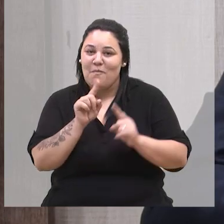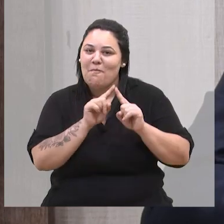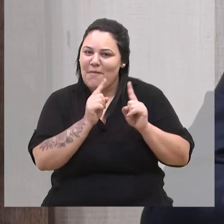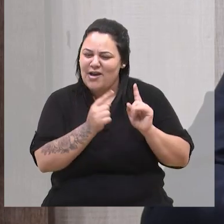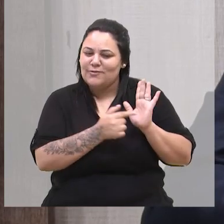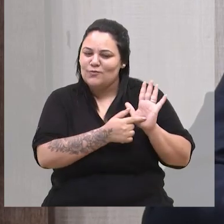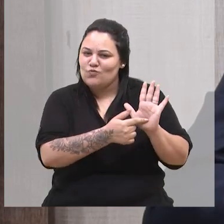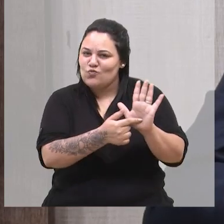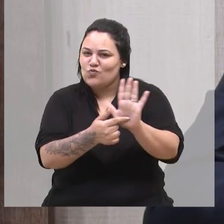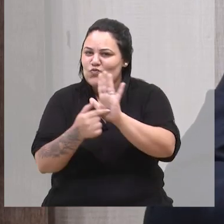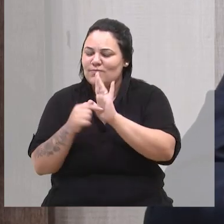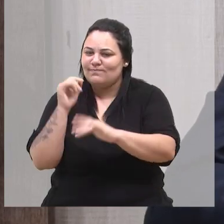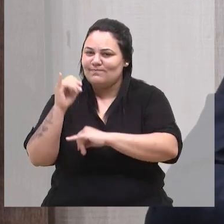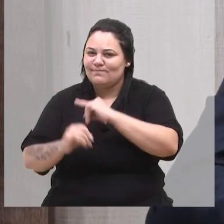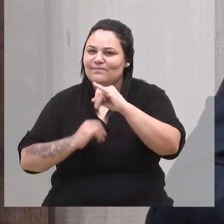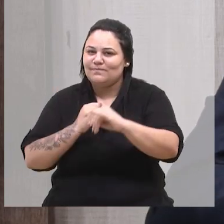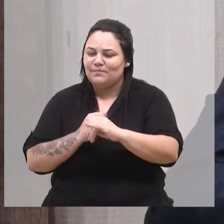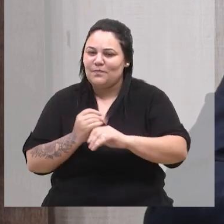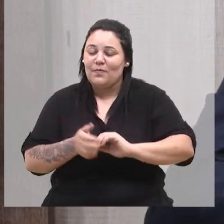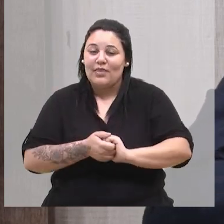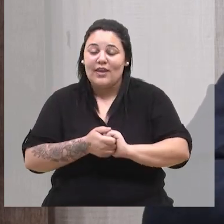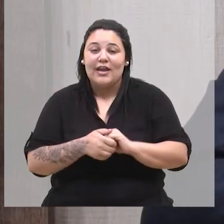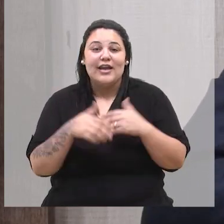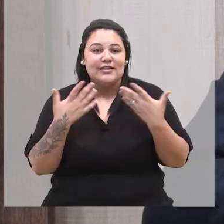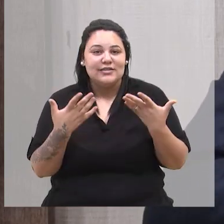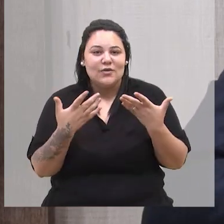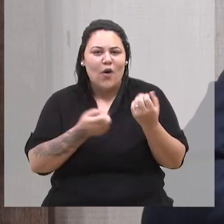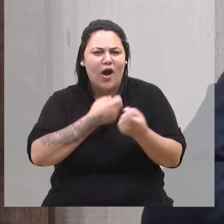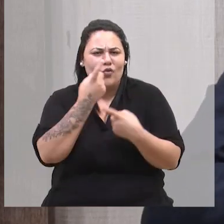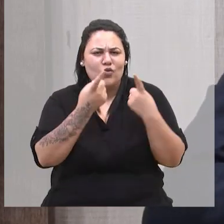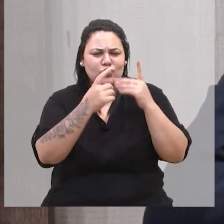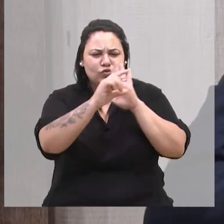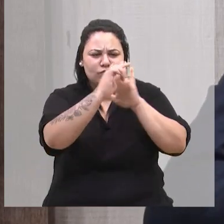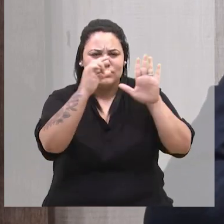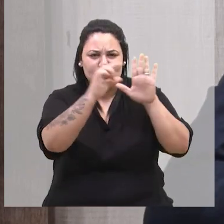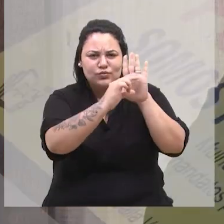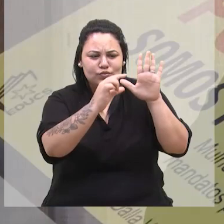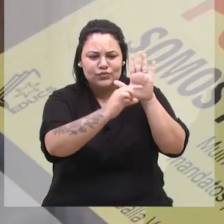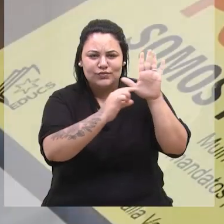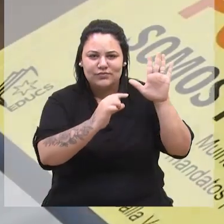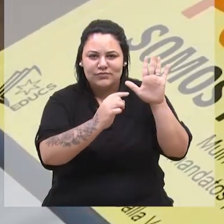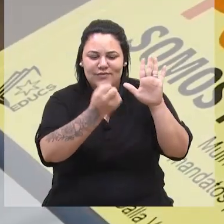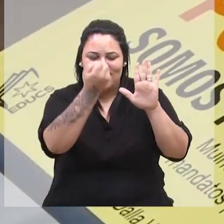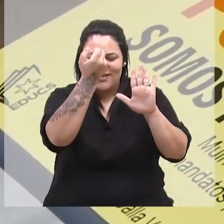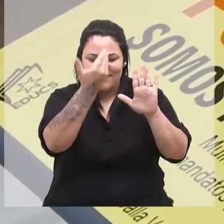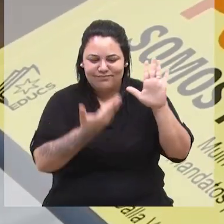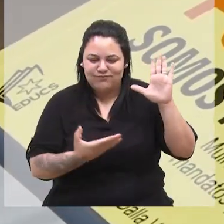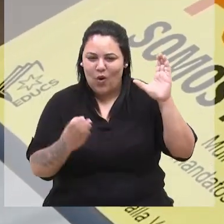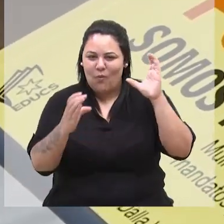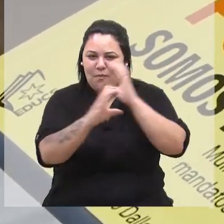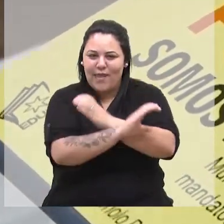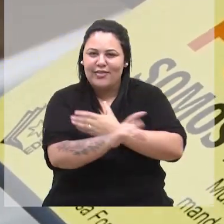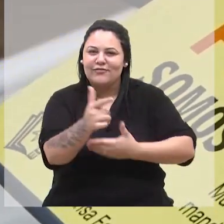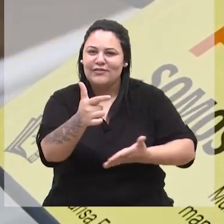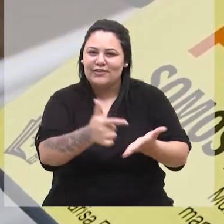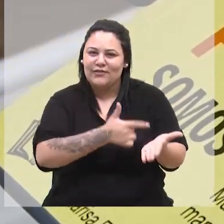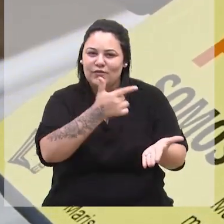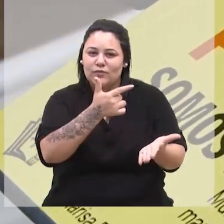virtualmente. Esses são alguns dos trechos dessa densa obra Por que